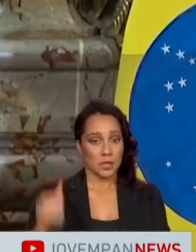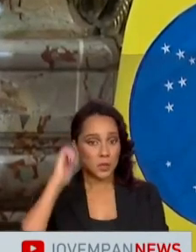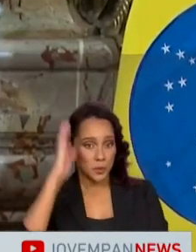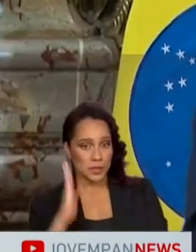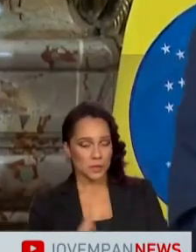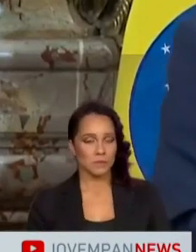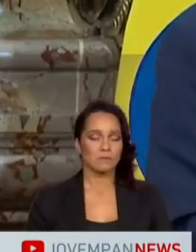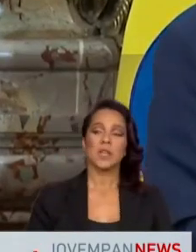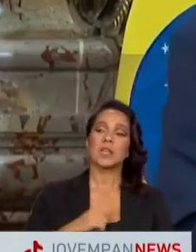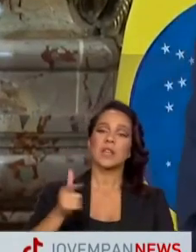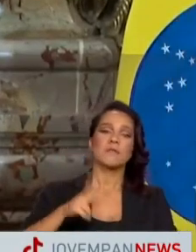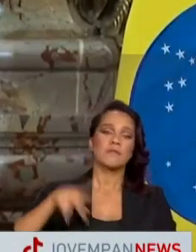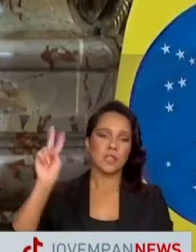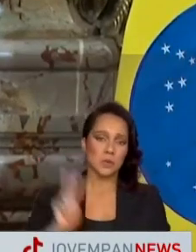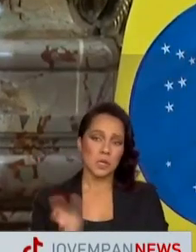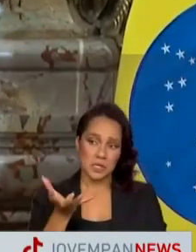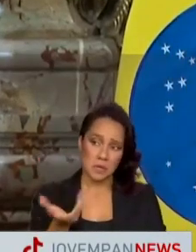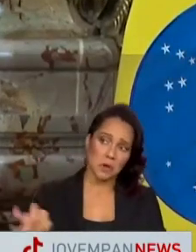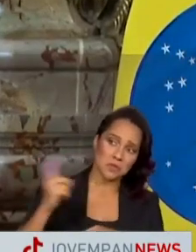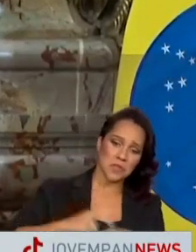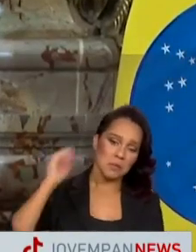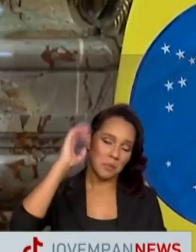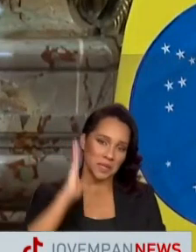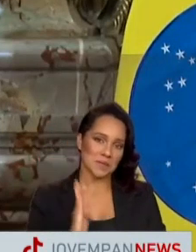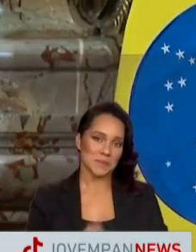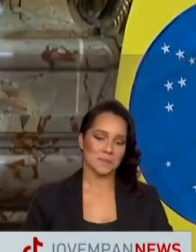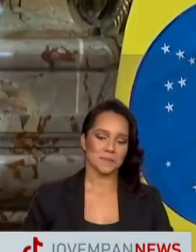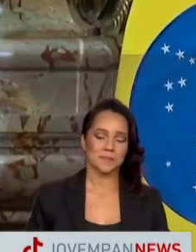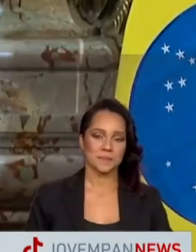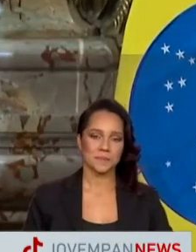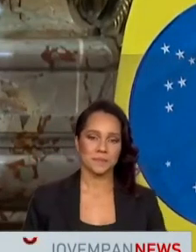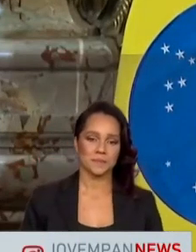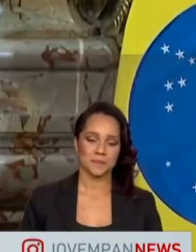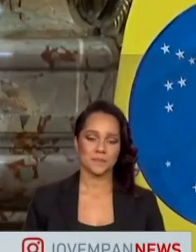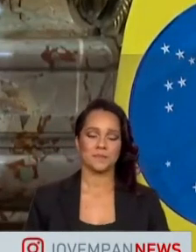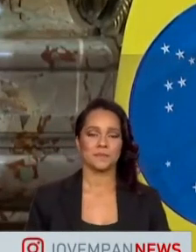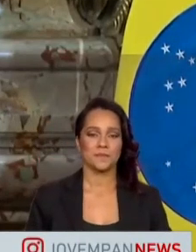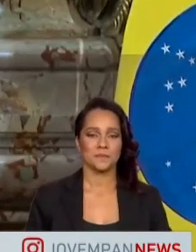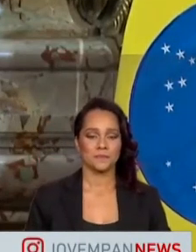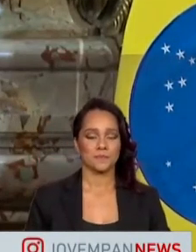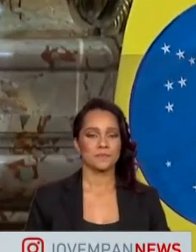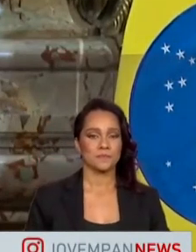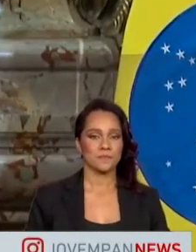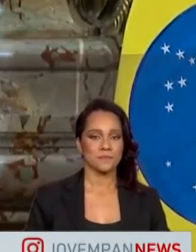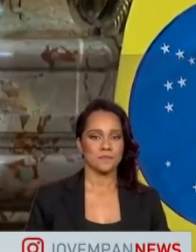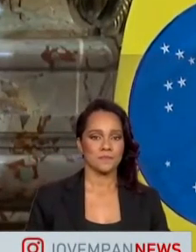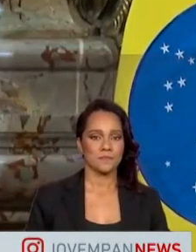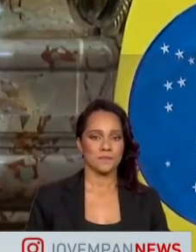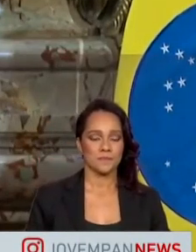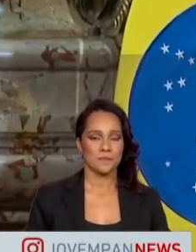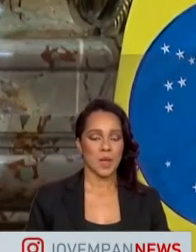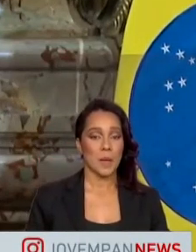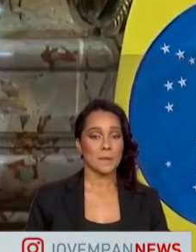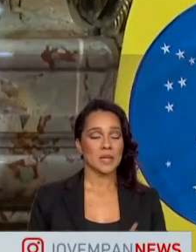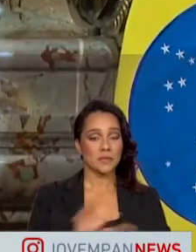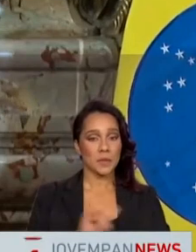brasileiro que está na Venezuela, se quiser, pode voltar para o Brasil. E o povo brasileiro que está na Venezuela, se quer, pode voltar para o Brasil. Mas o dado concreto é